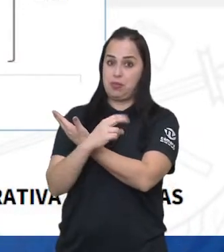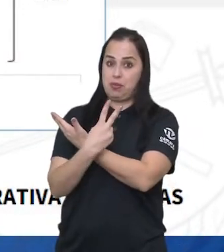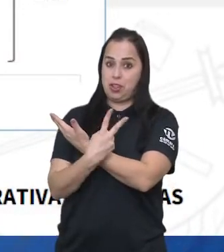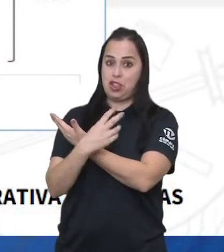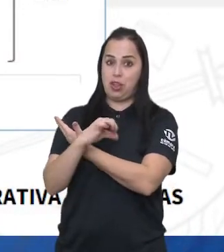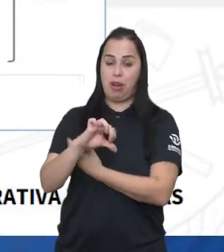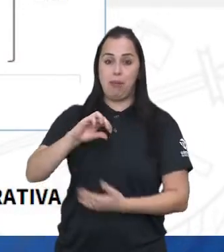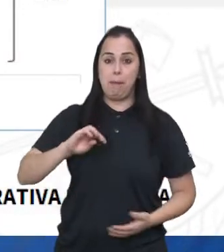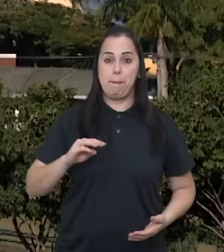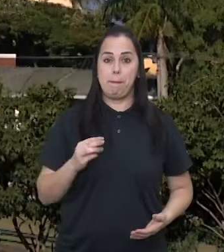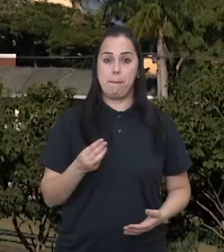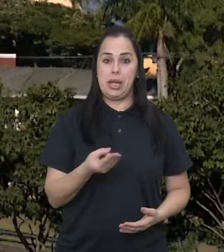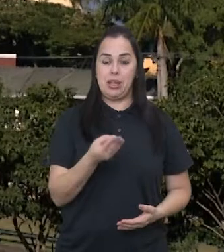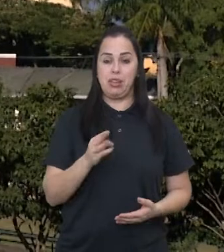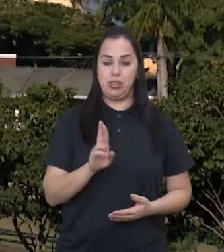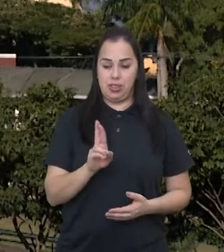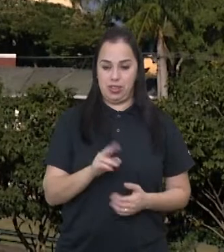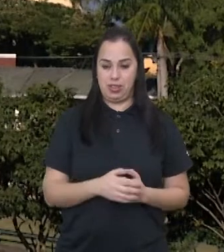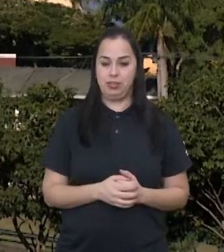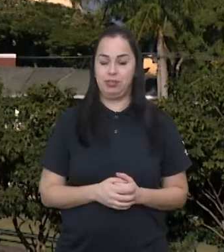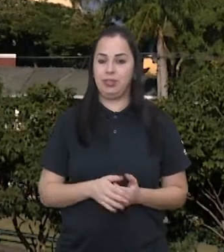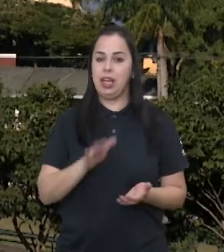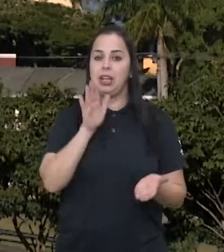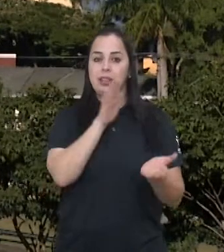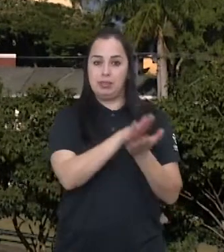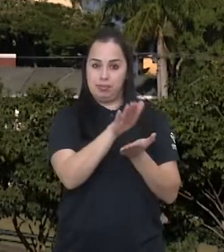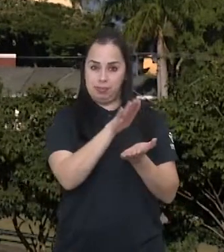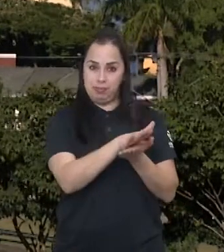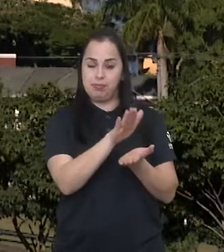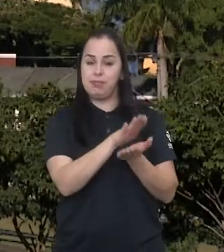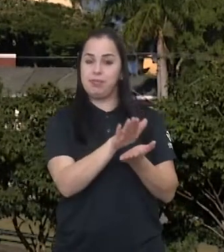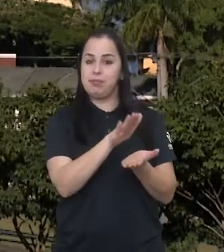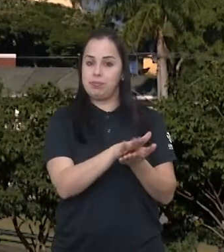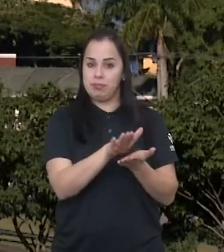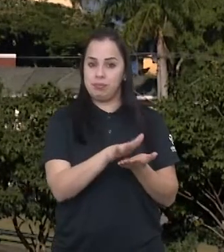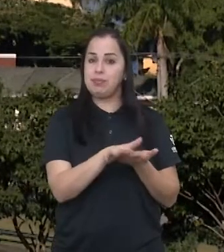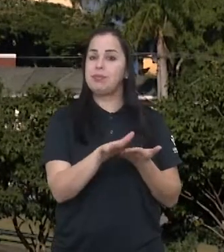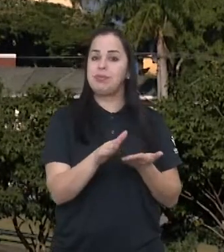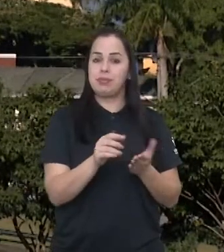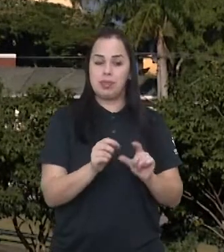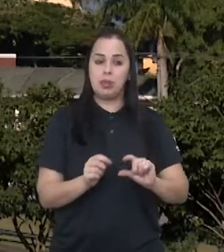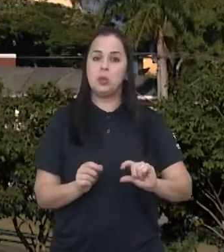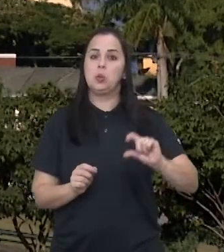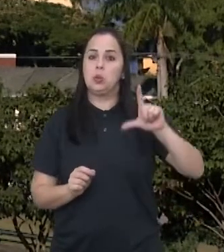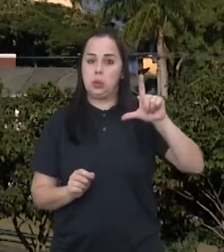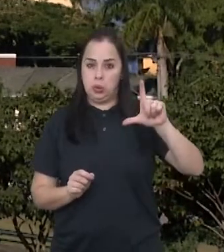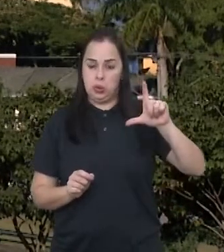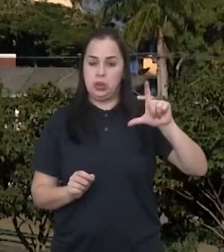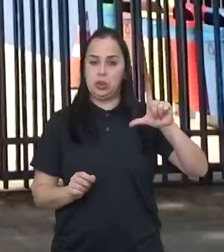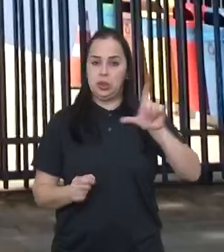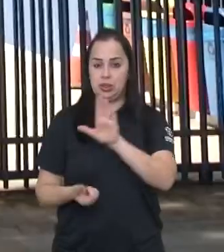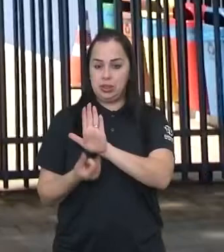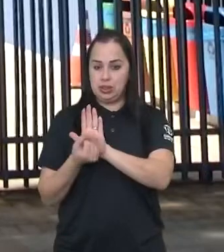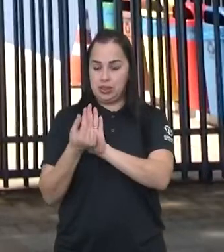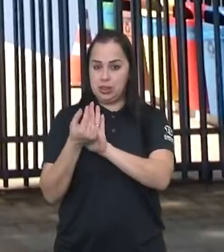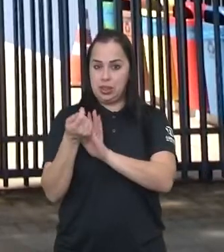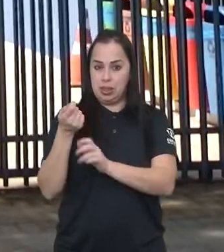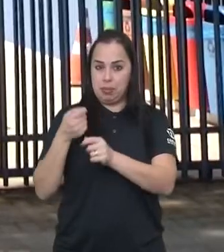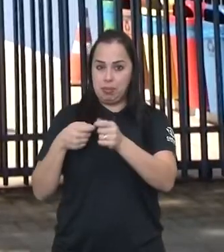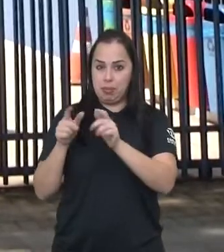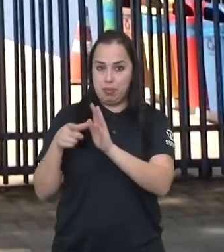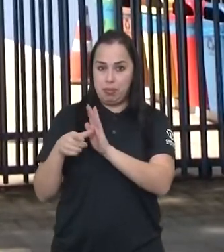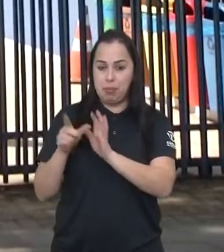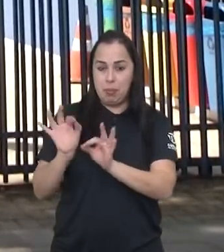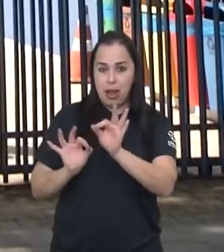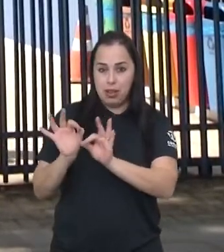329 milhões de reais. Quanto às despesas, o município teve gastos maiores do que o previsto no orçamento, sendo 11